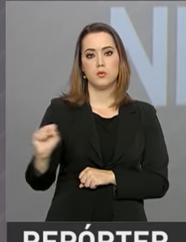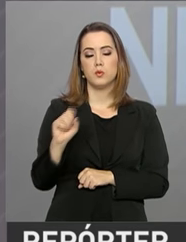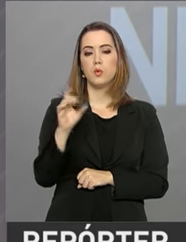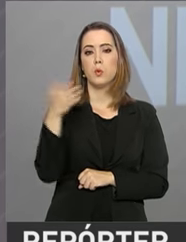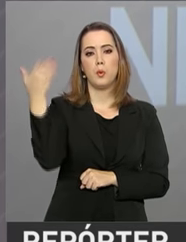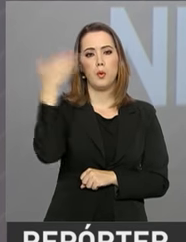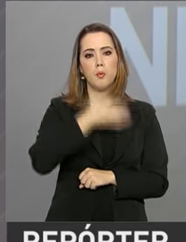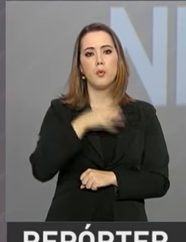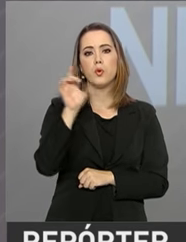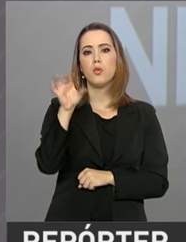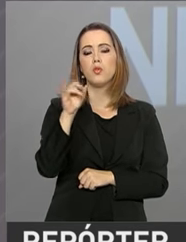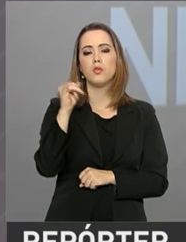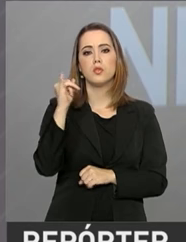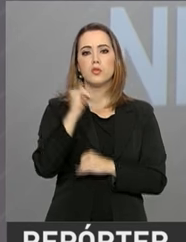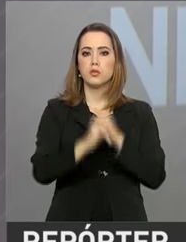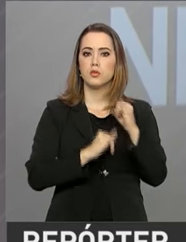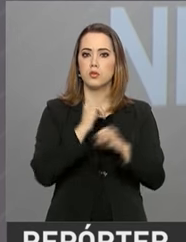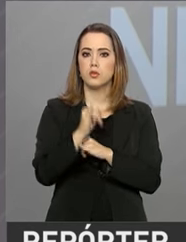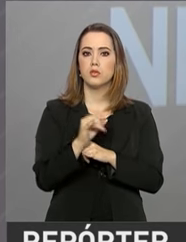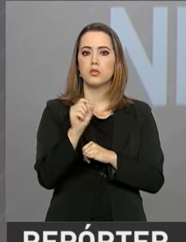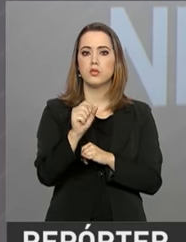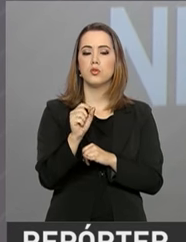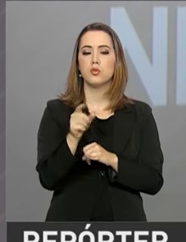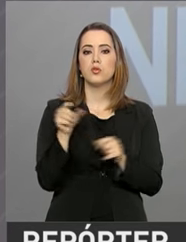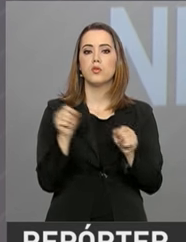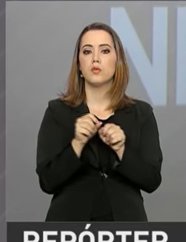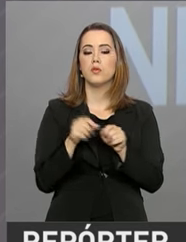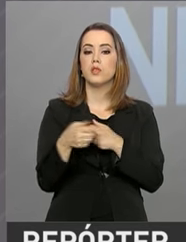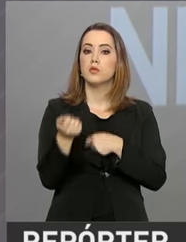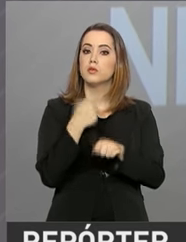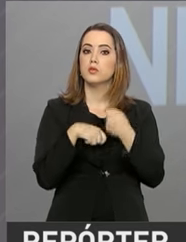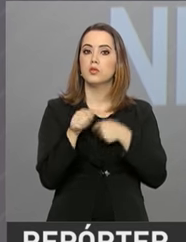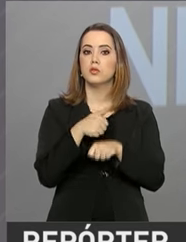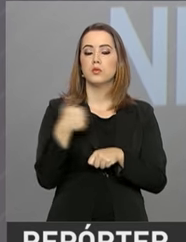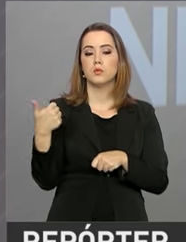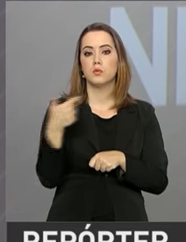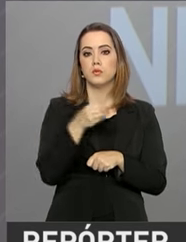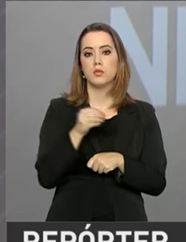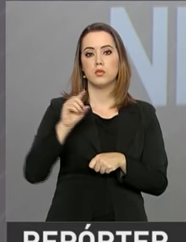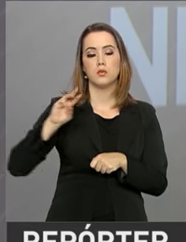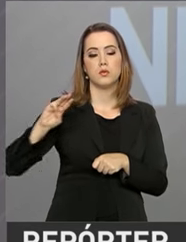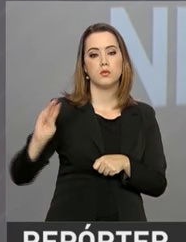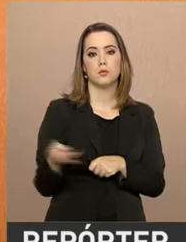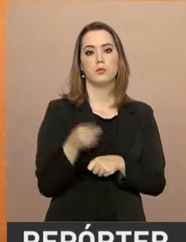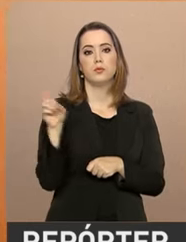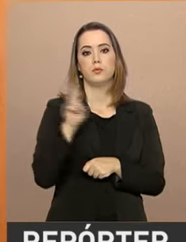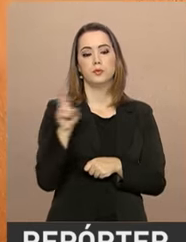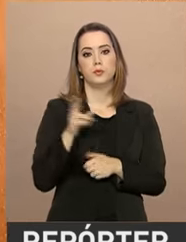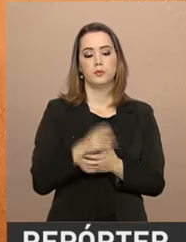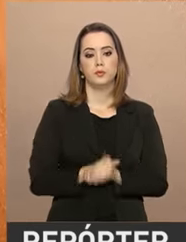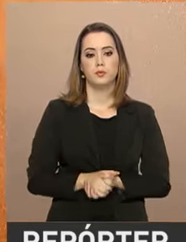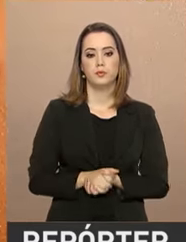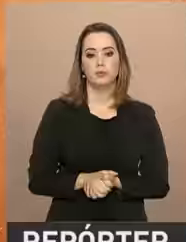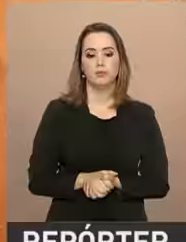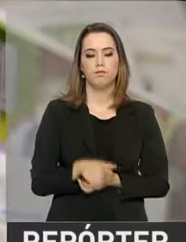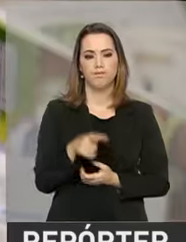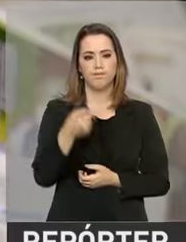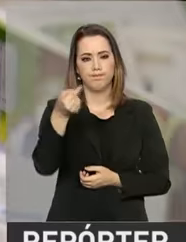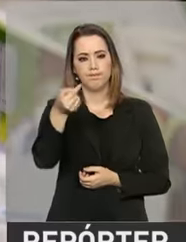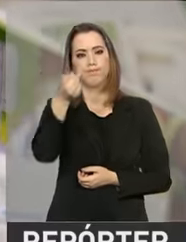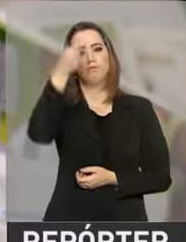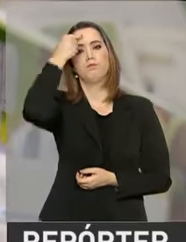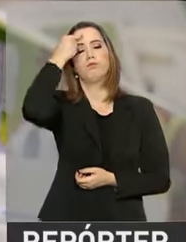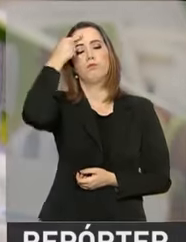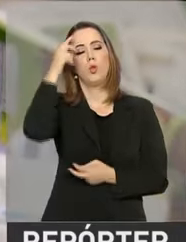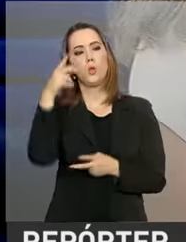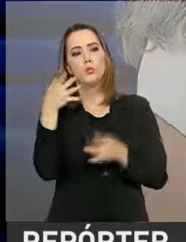na internet o que deve gerar uma economia de R 10 milhões deais concentração e muita